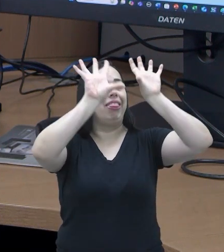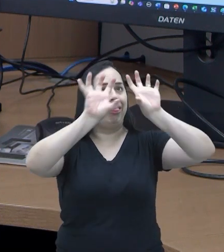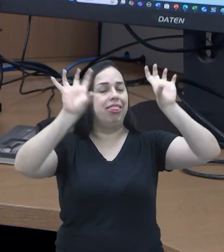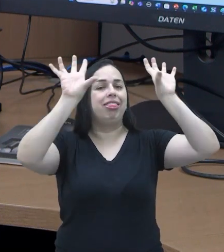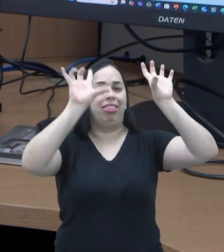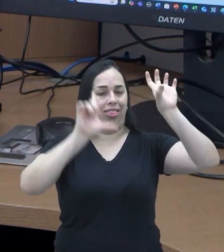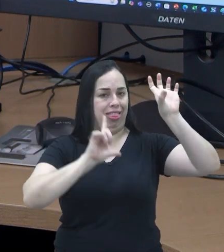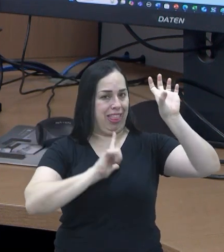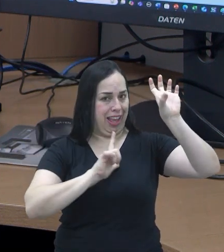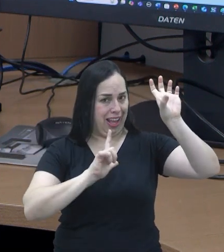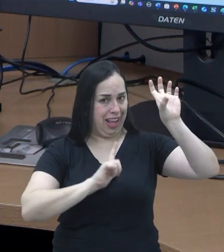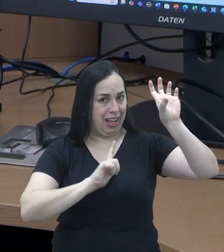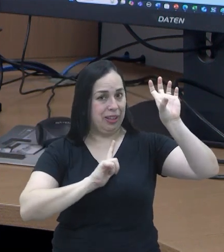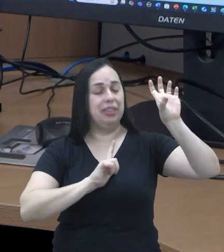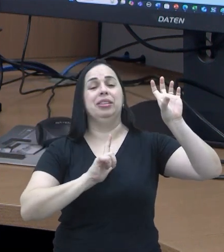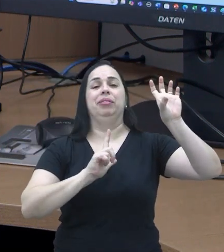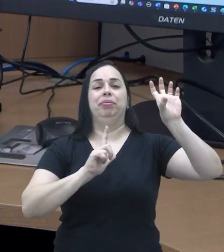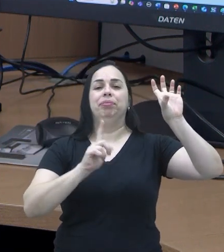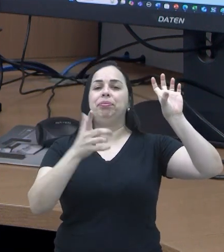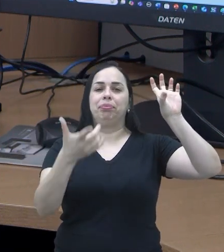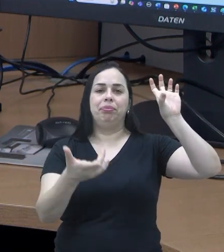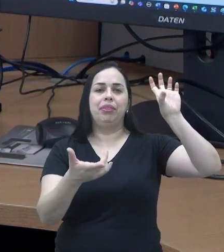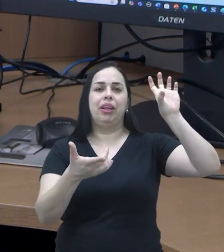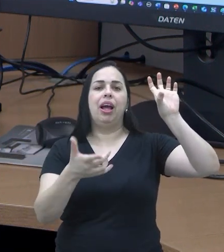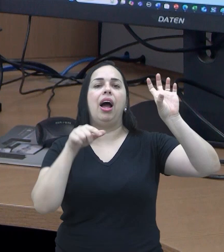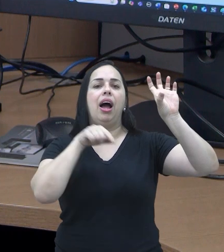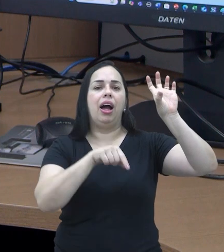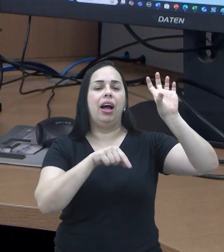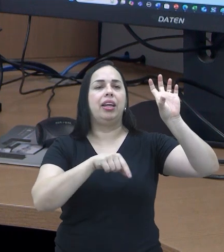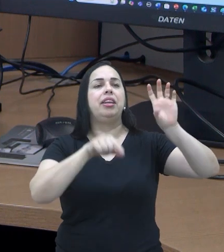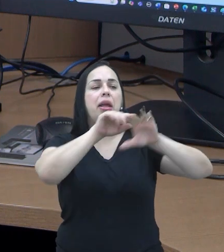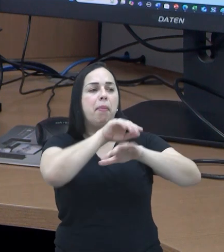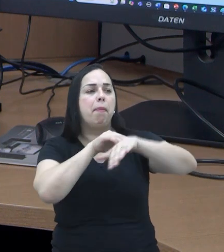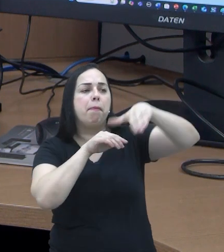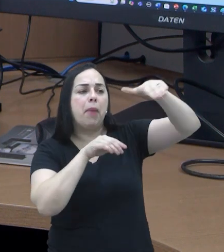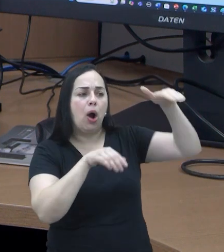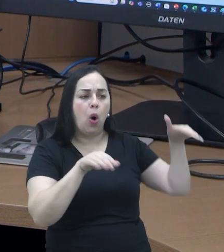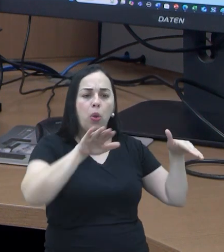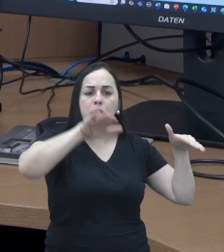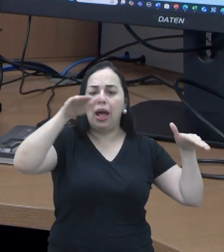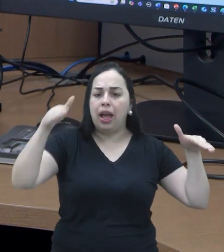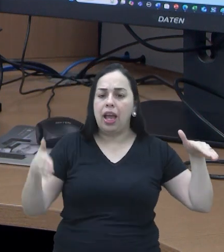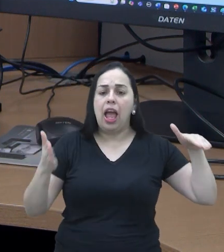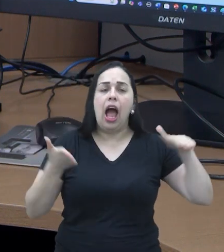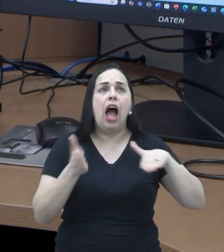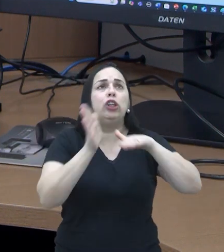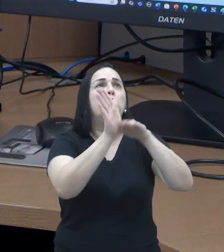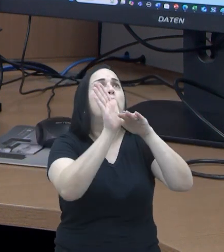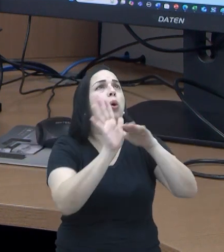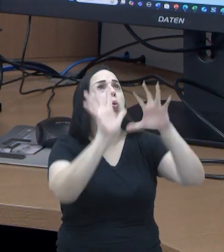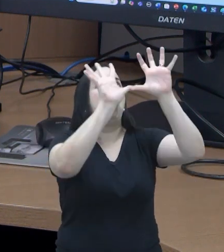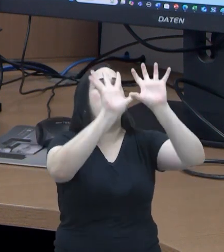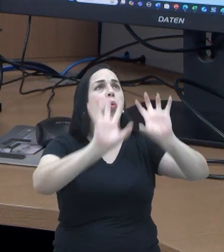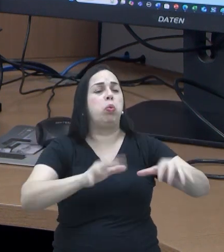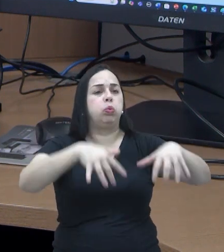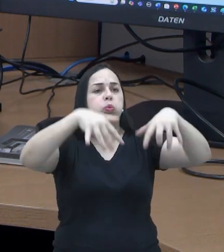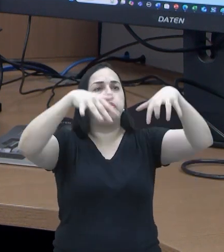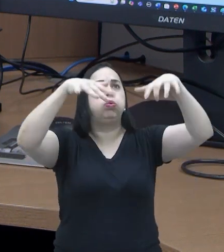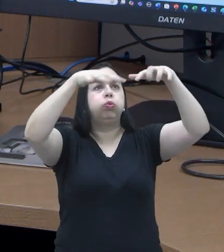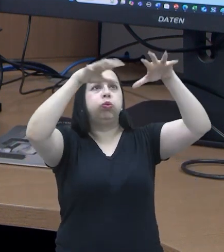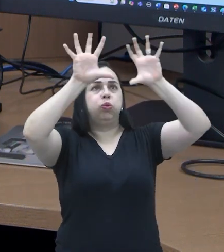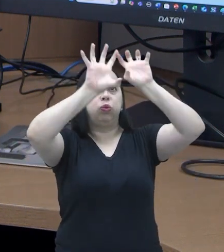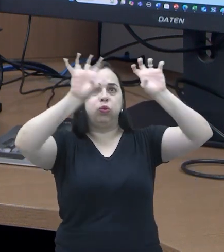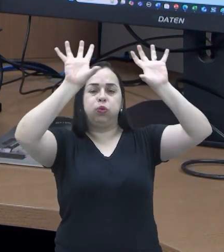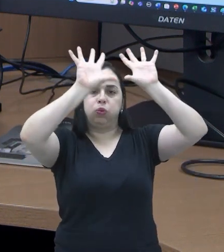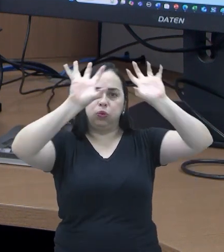formação de nuvem, né? Depende do ponto de vista, né? Porque a nossa cadeia de montanhas favorece a formação de nuvens de